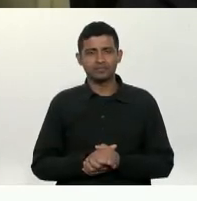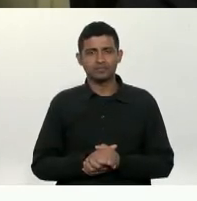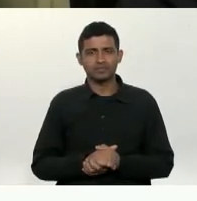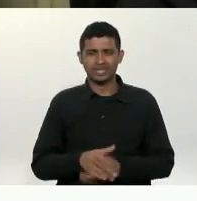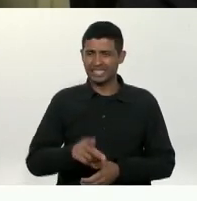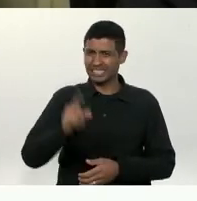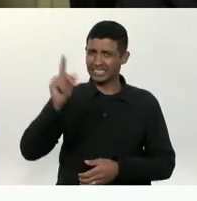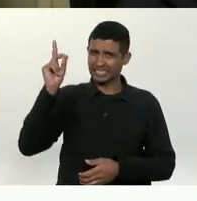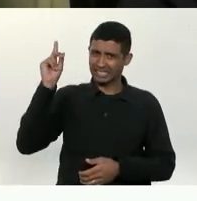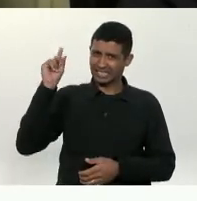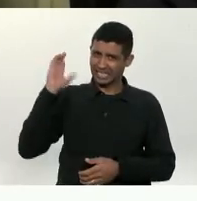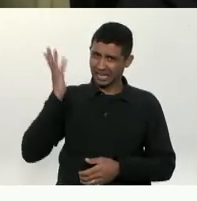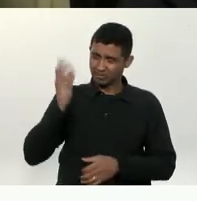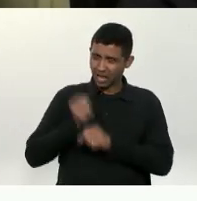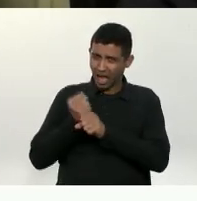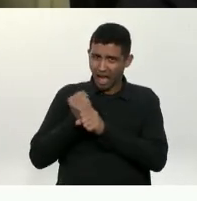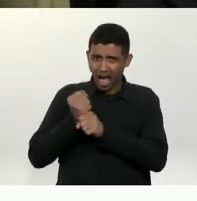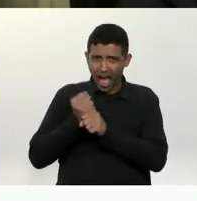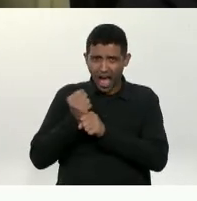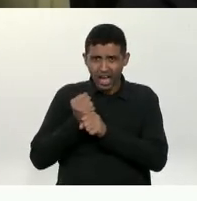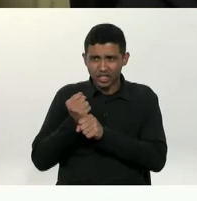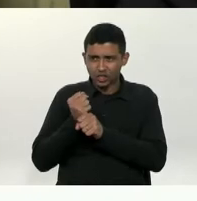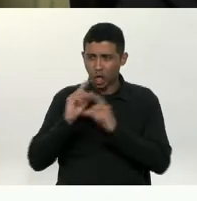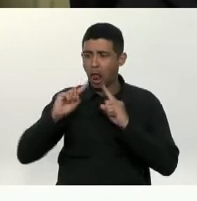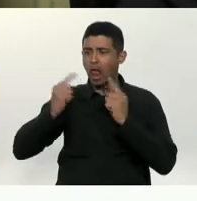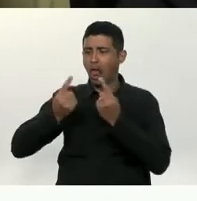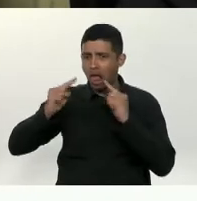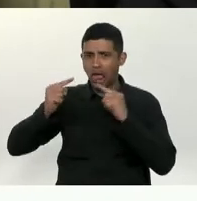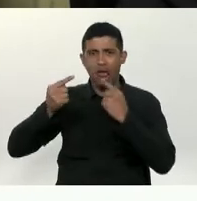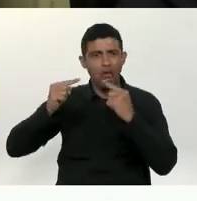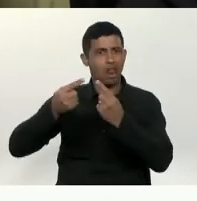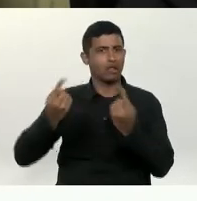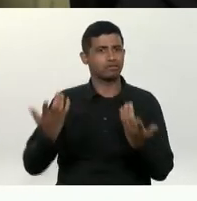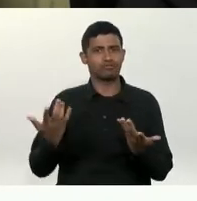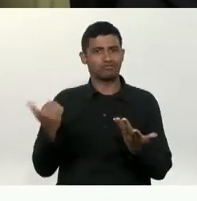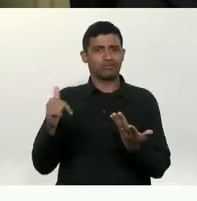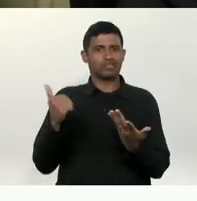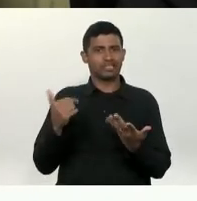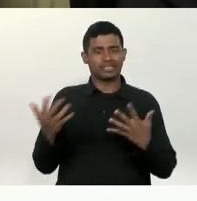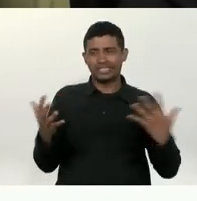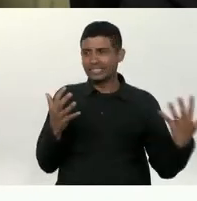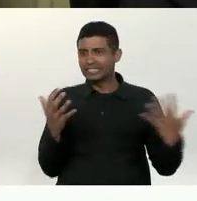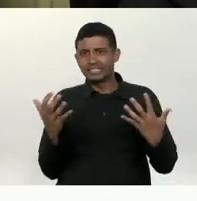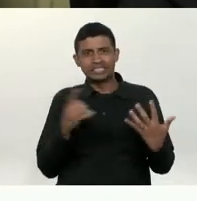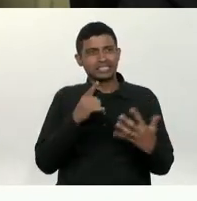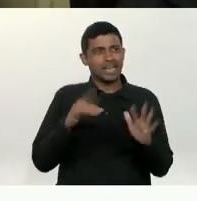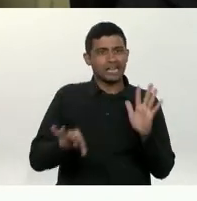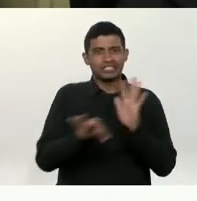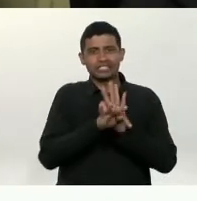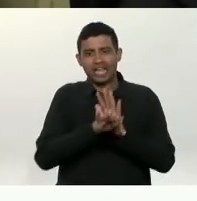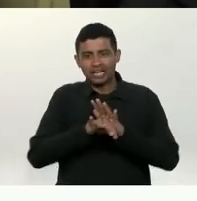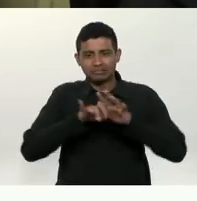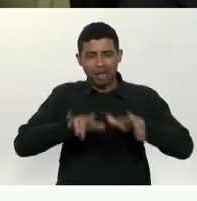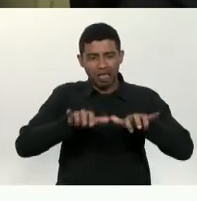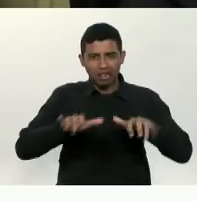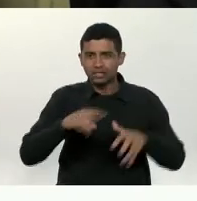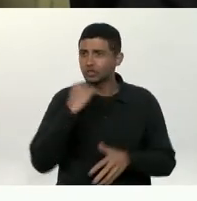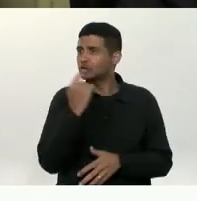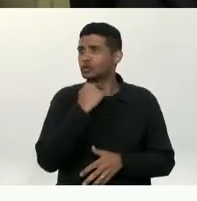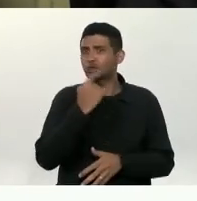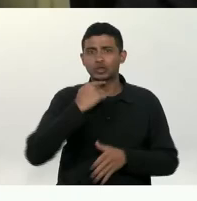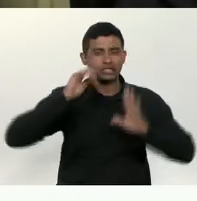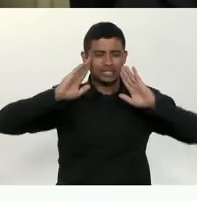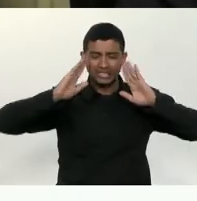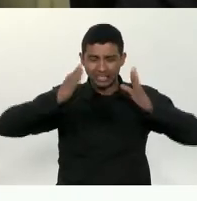aqui no parlamento, tem muitos anos que não se produz tanto material. E os meus técnicos da taquigrafia não conseguem, obviamente tem